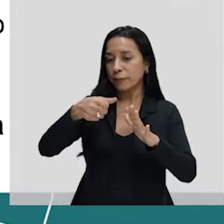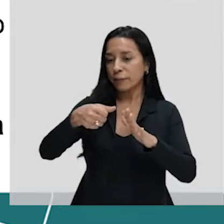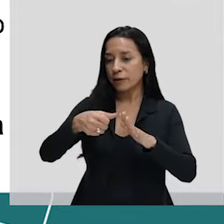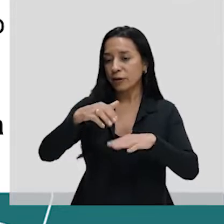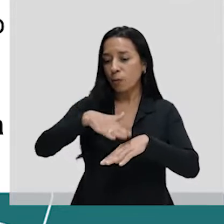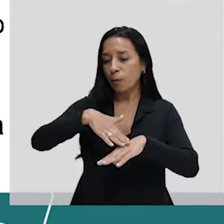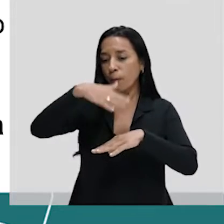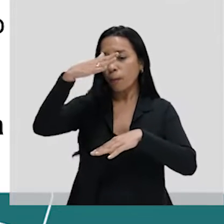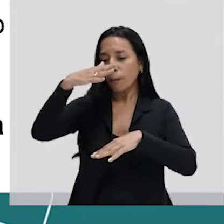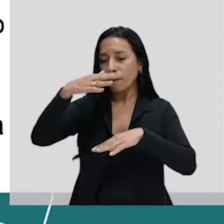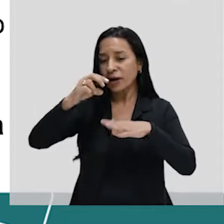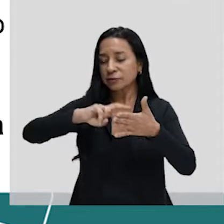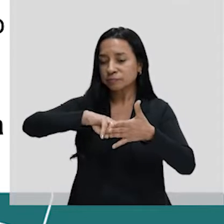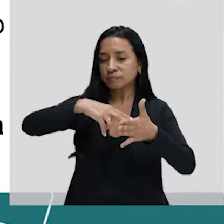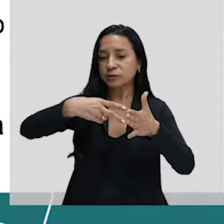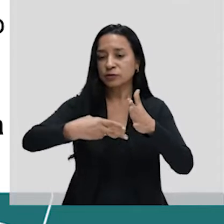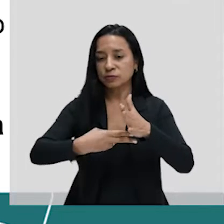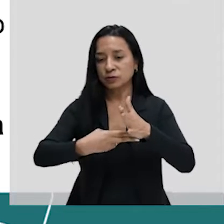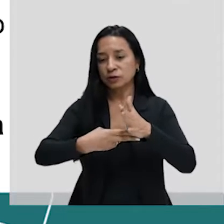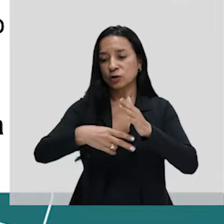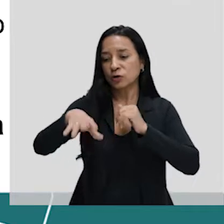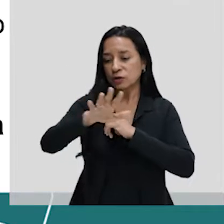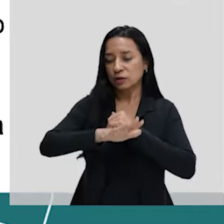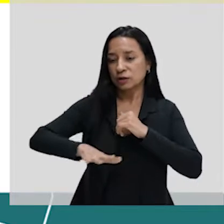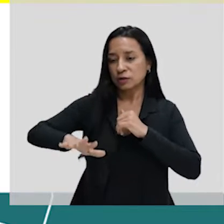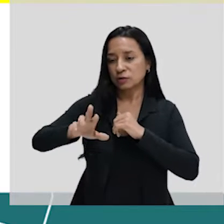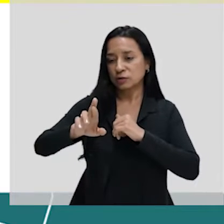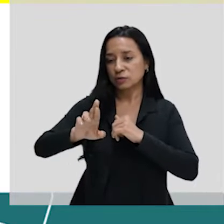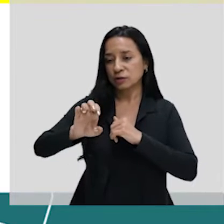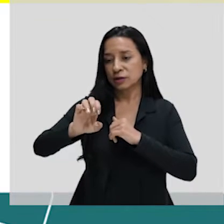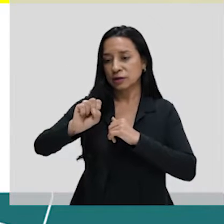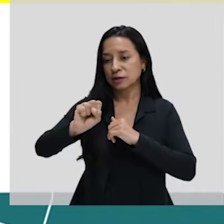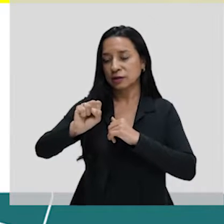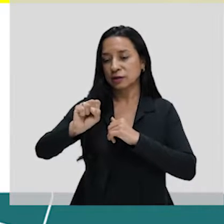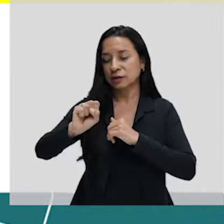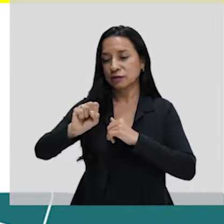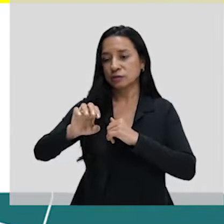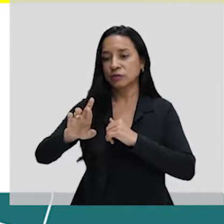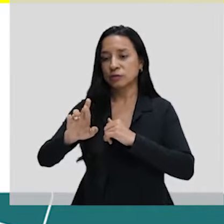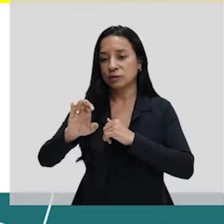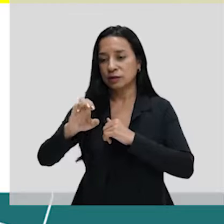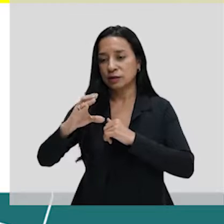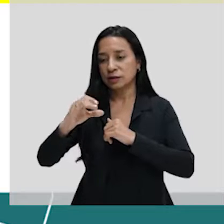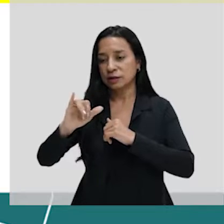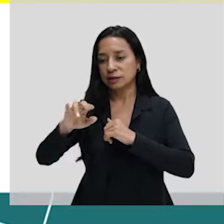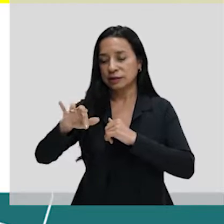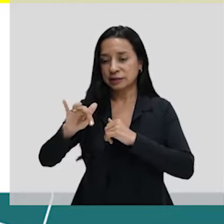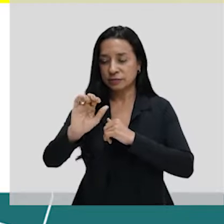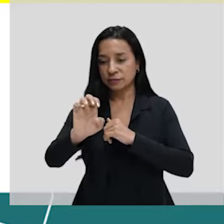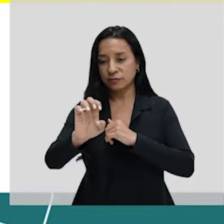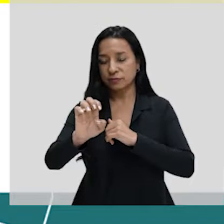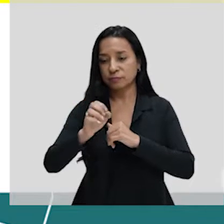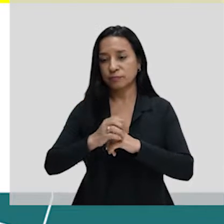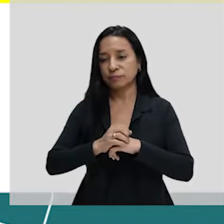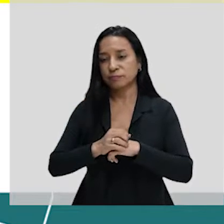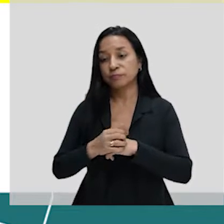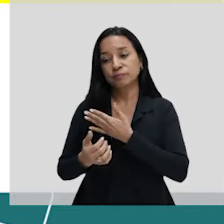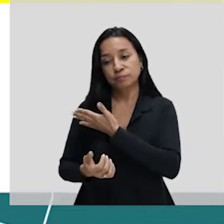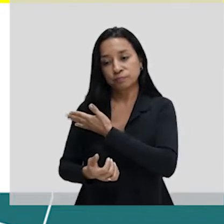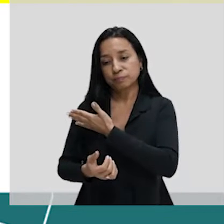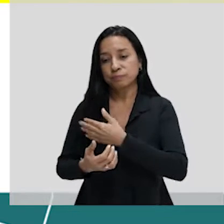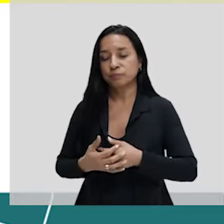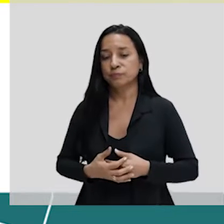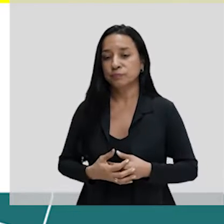expressivo daquela região, em Recife, do estilo neoclássico. Para a gente entender o neoclassismo facilmente, né, essa